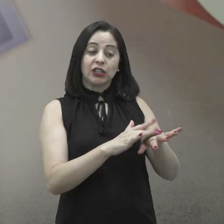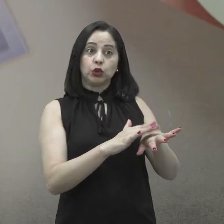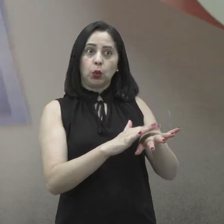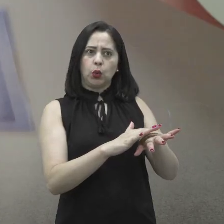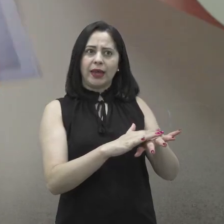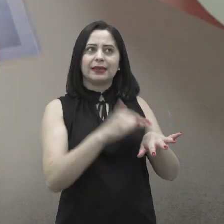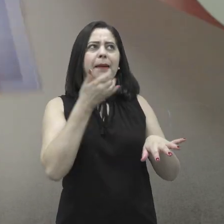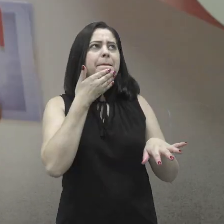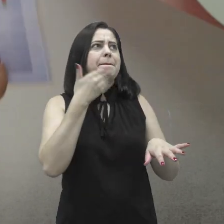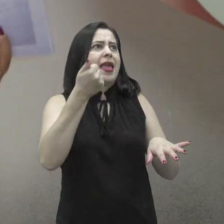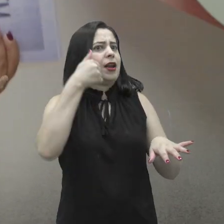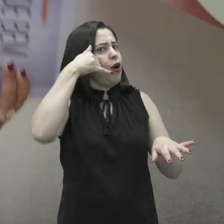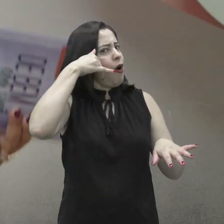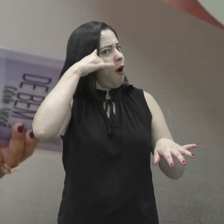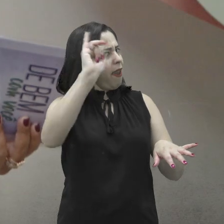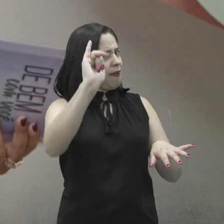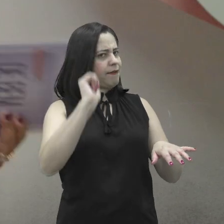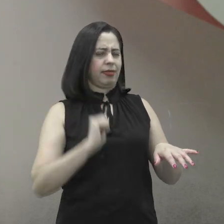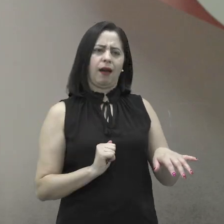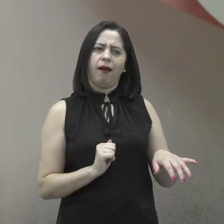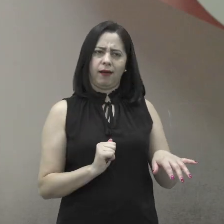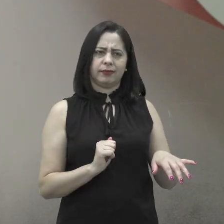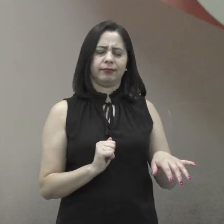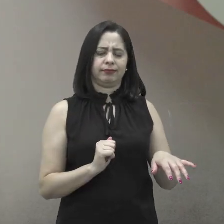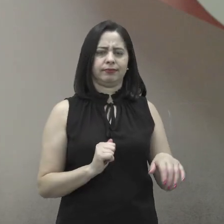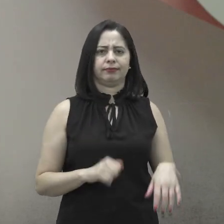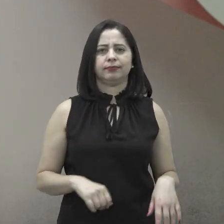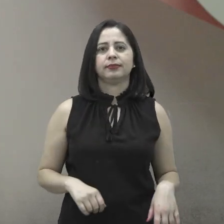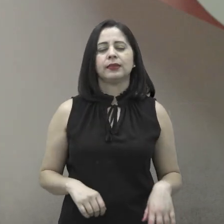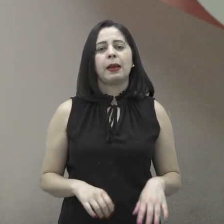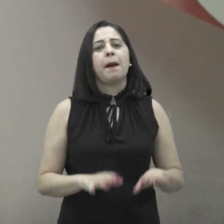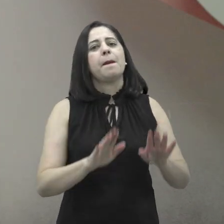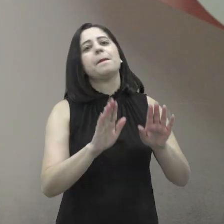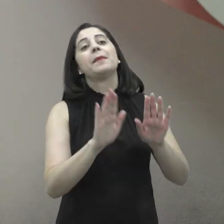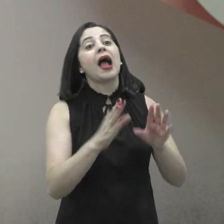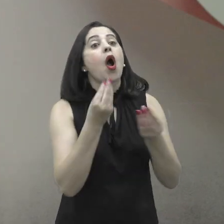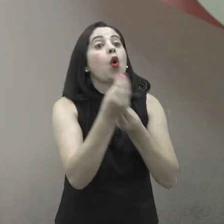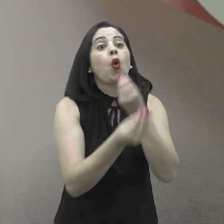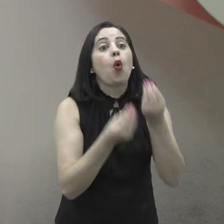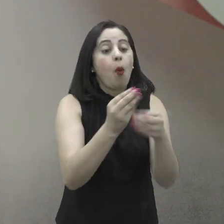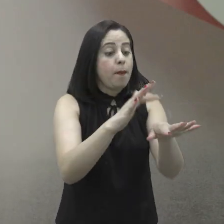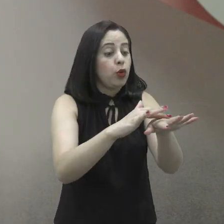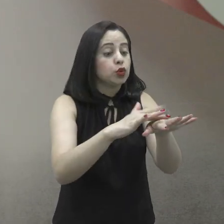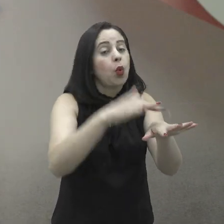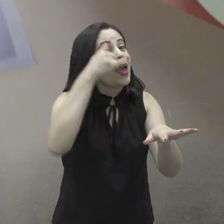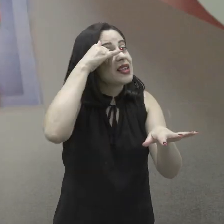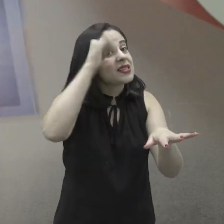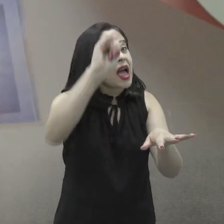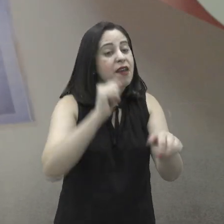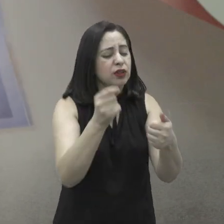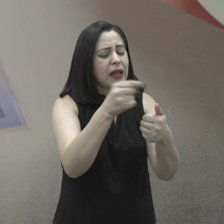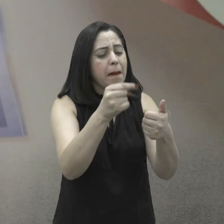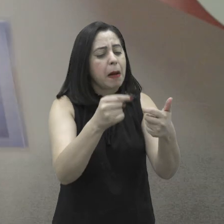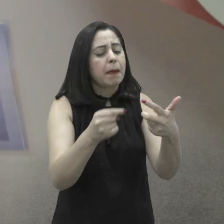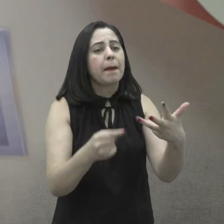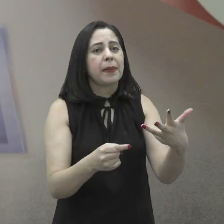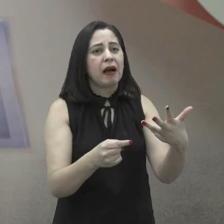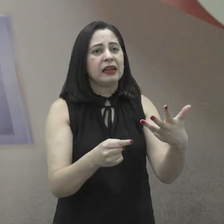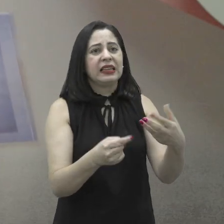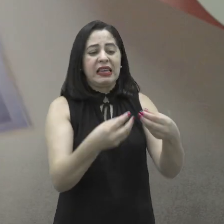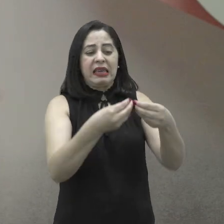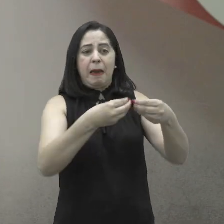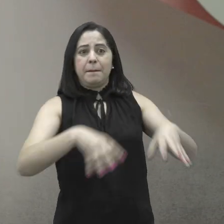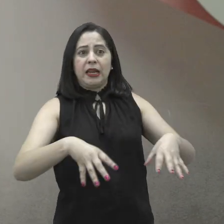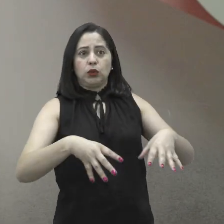prevenir é muito melhor do que tratar, não é mesmo? Então, como prevenir essas principais doenças, né, que atingem